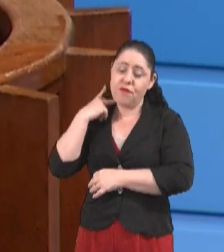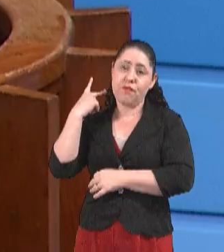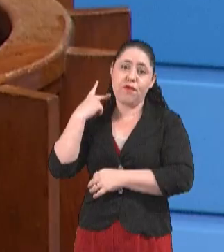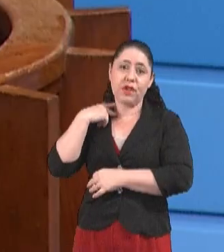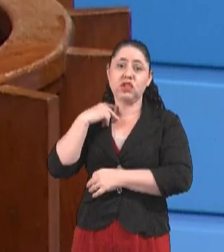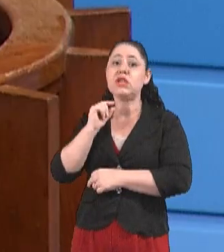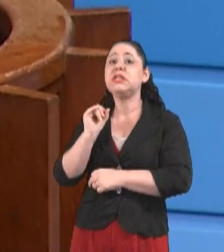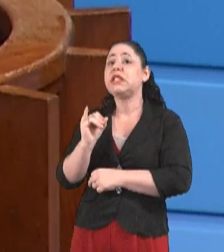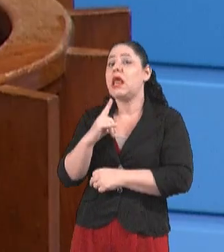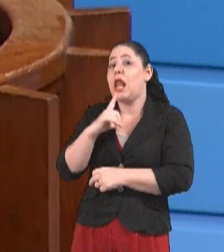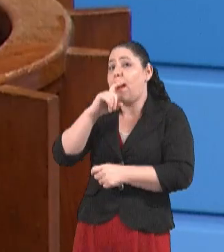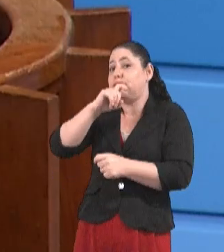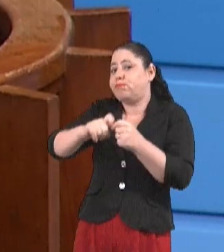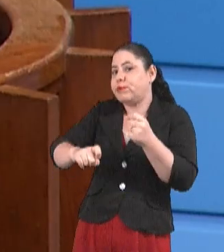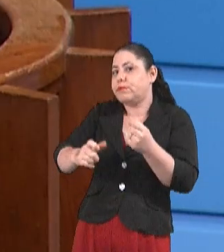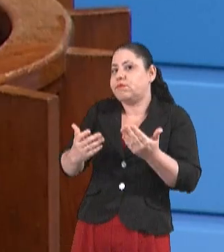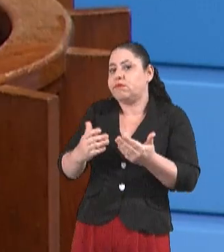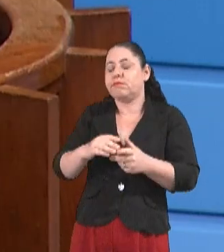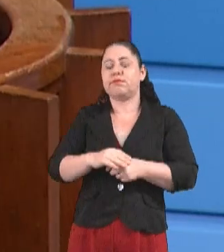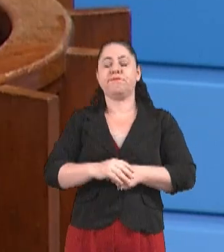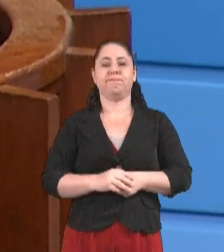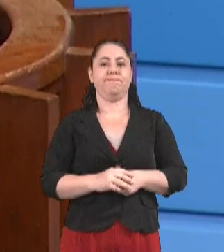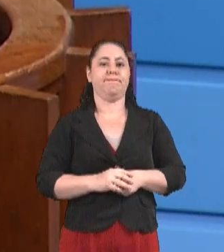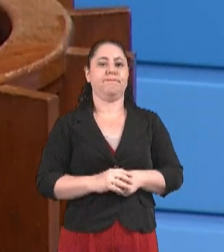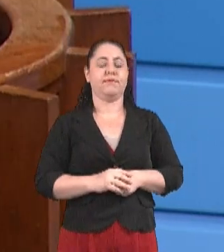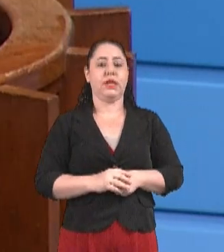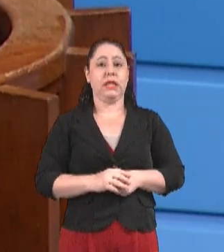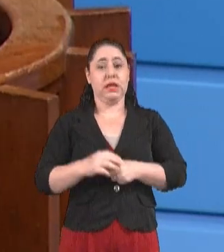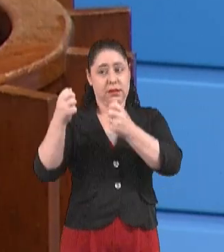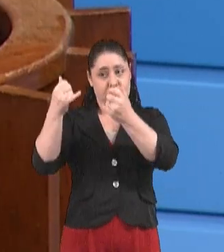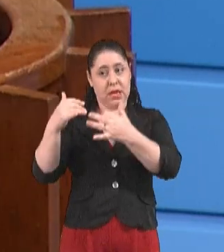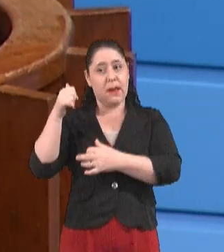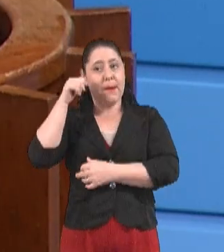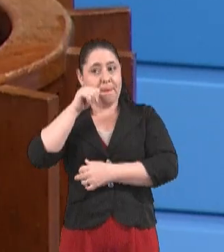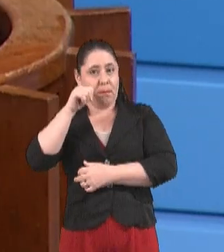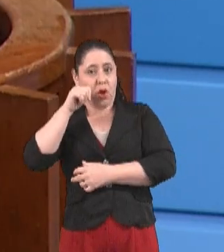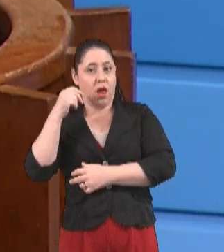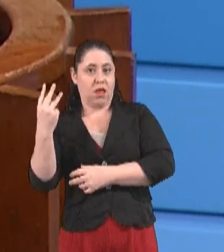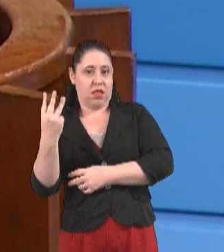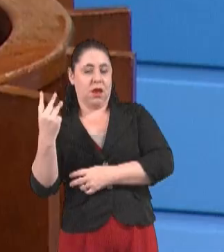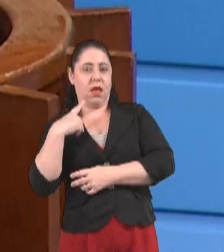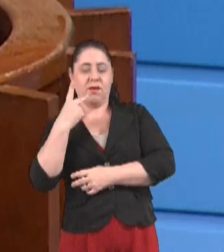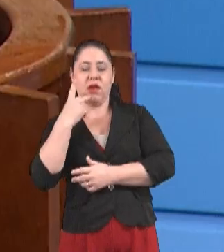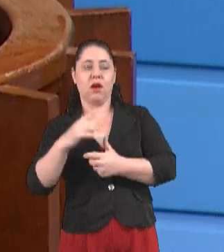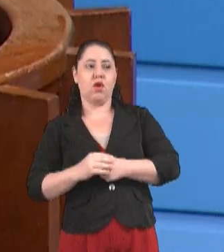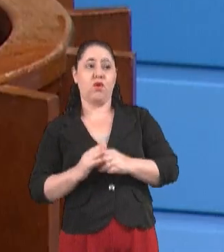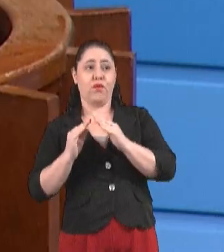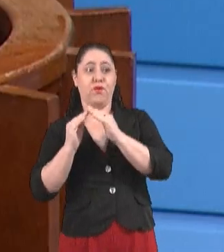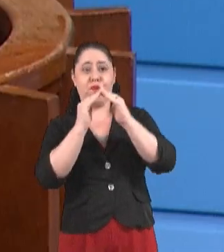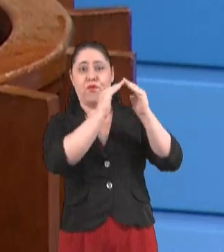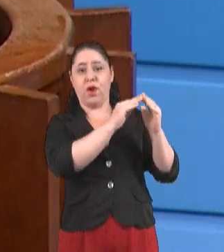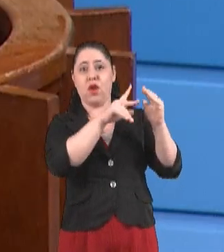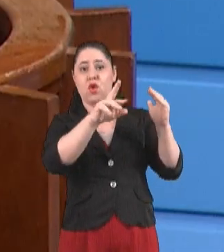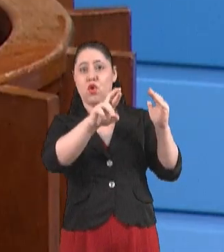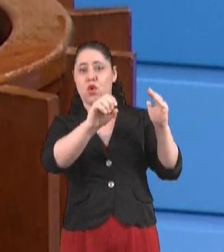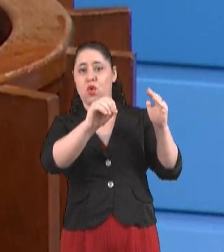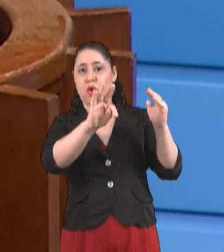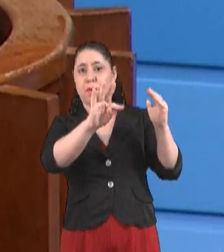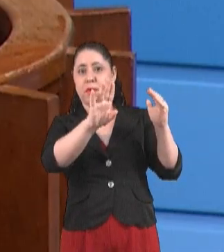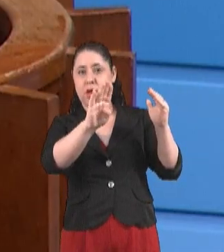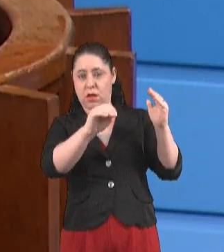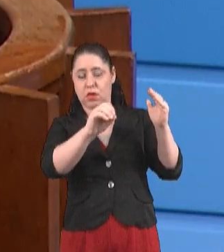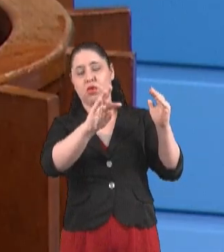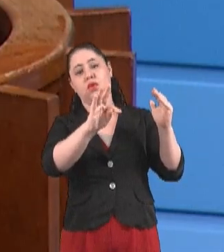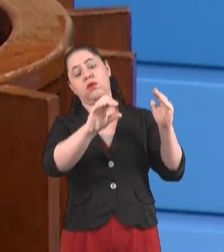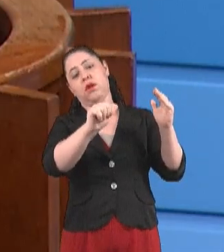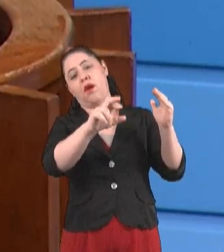de possíveis abusos sexuais. Segundo o relato das mães, o vizinho identificado como Roberto Carlos